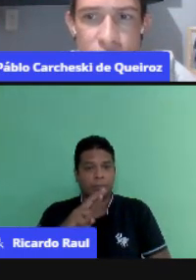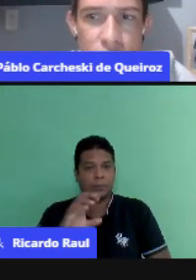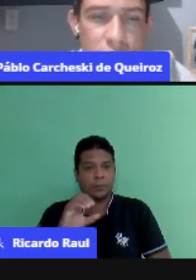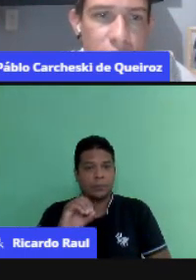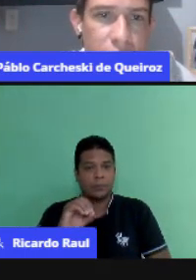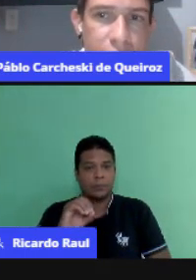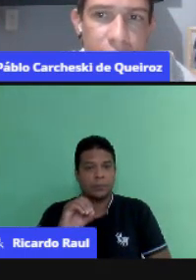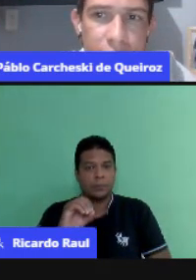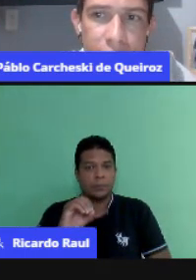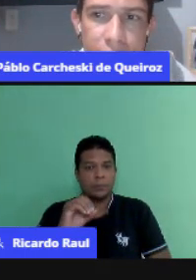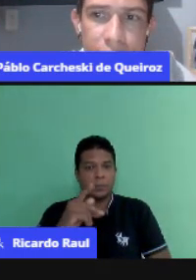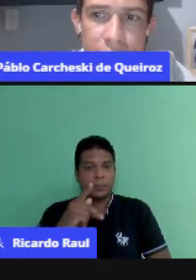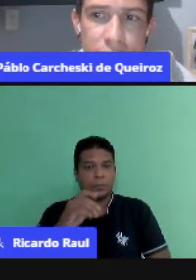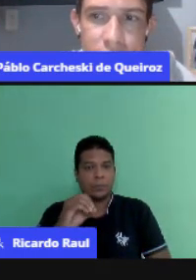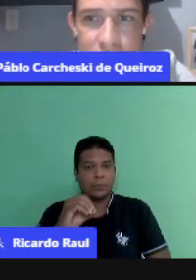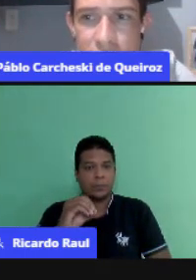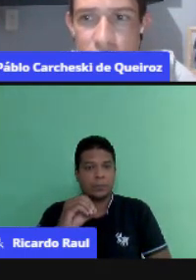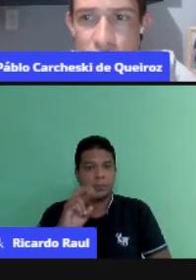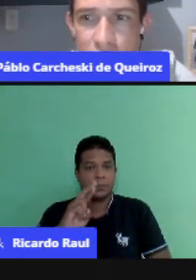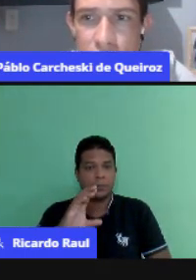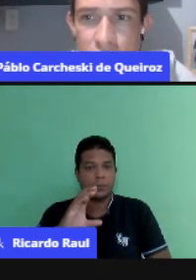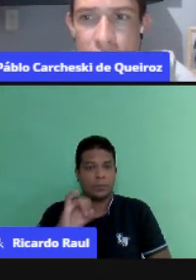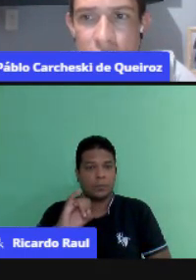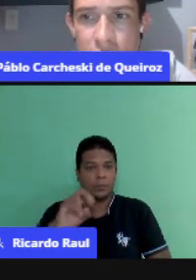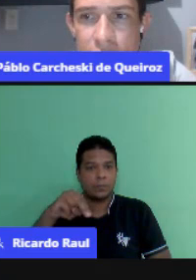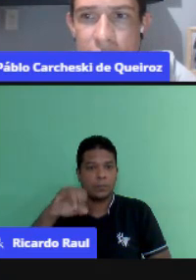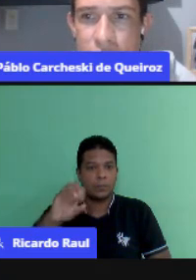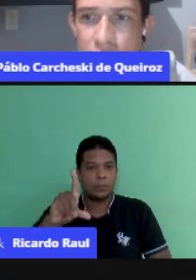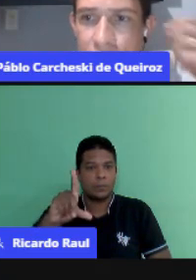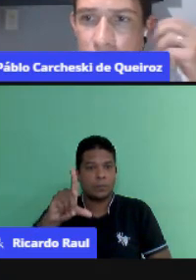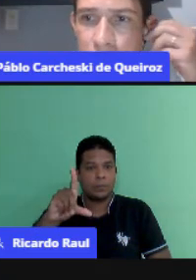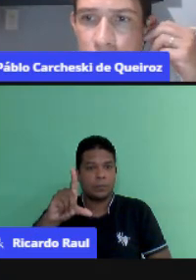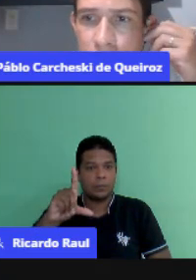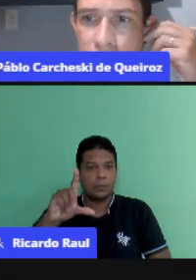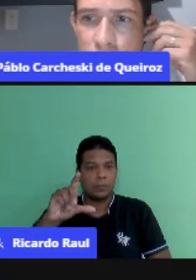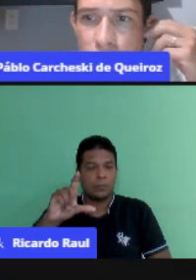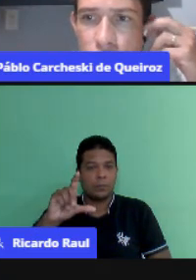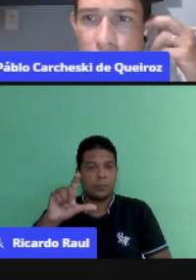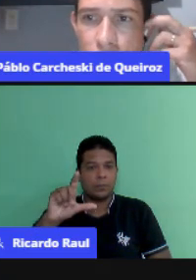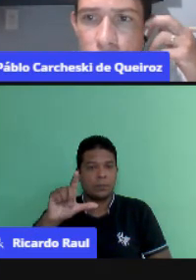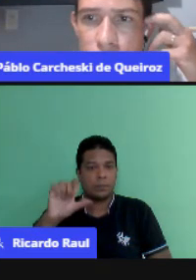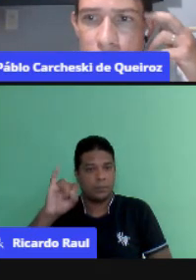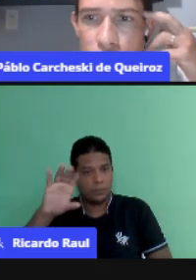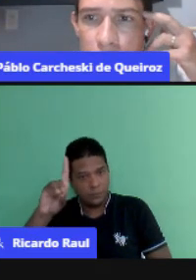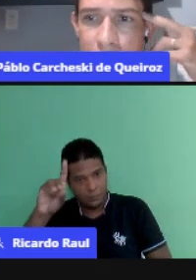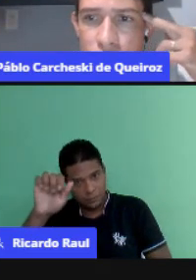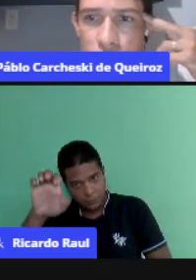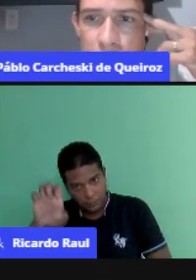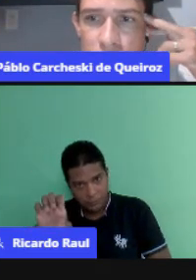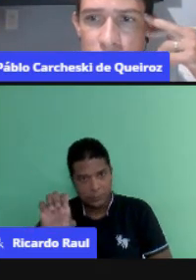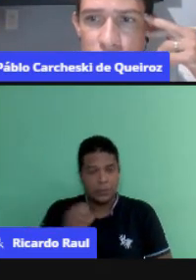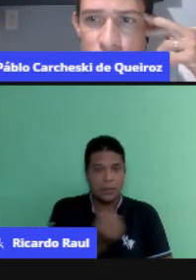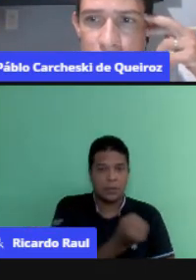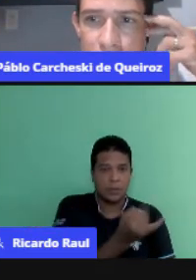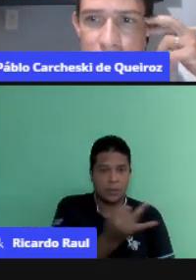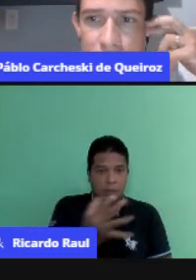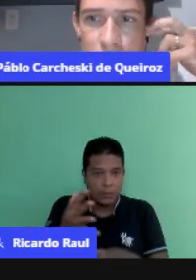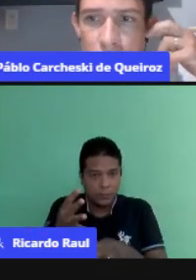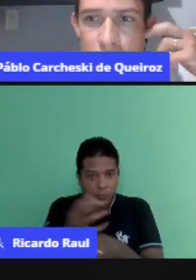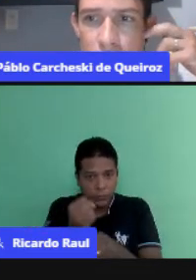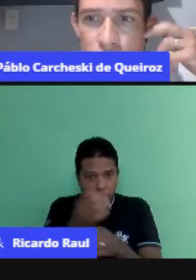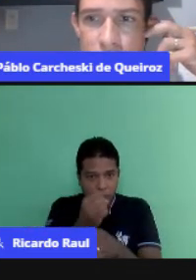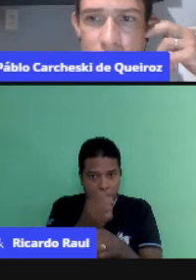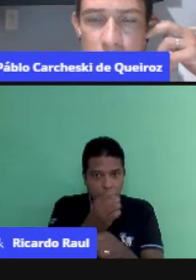com a habilidade 6, né, do 8º ano, que é resolver e elaborar problemas que envolvam o cálculo do valor numérico de expressões